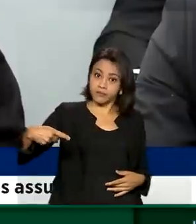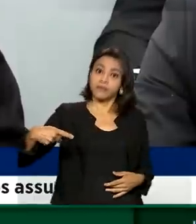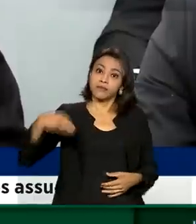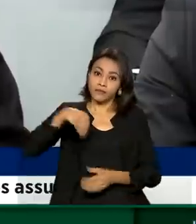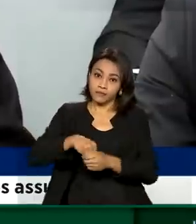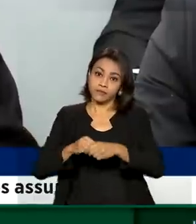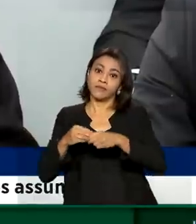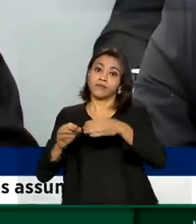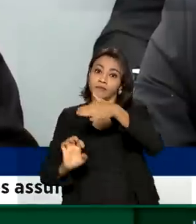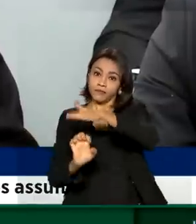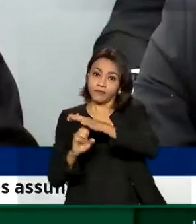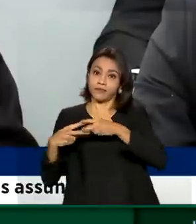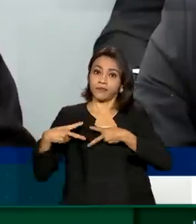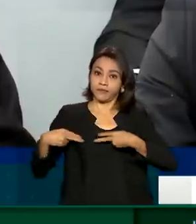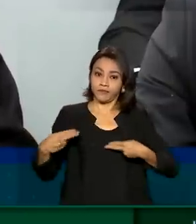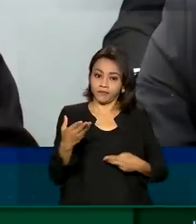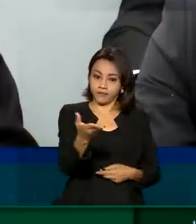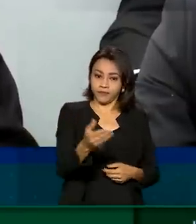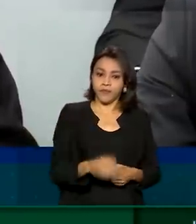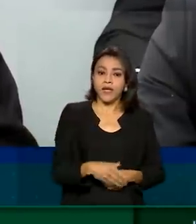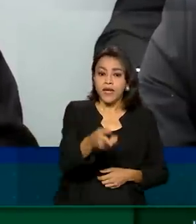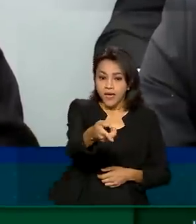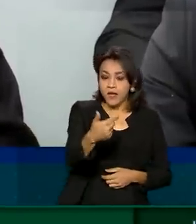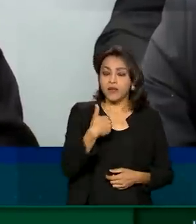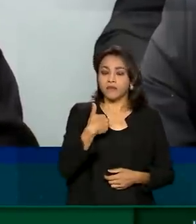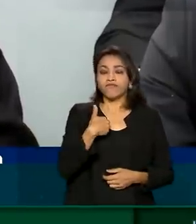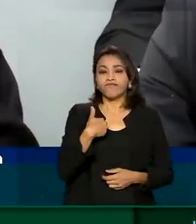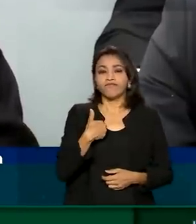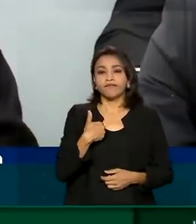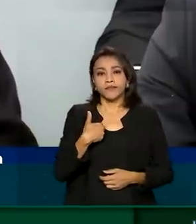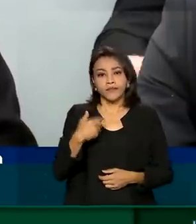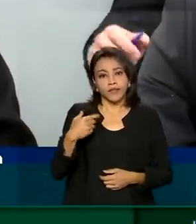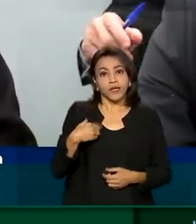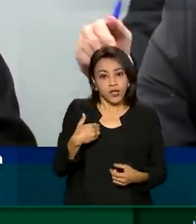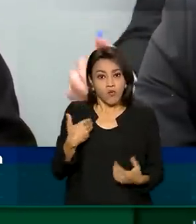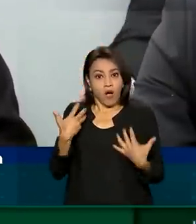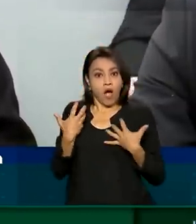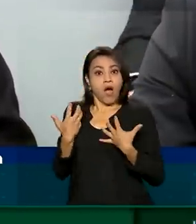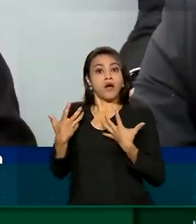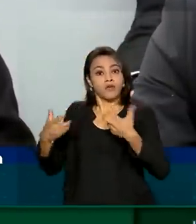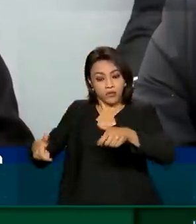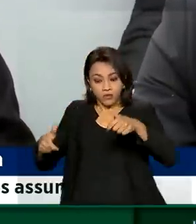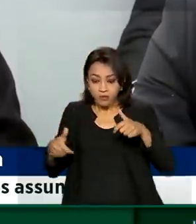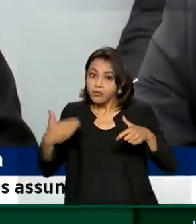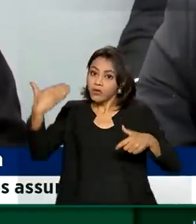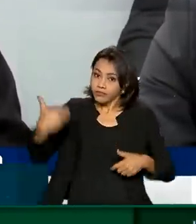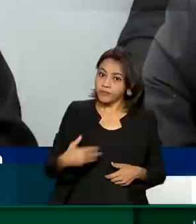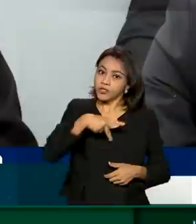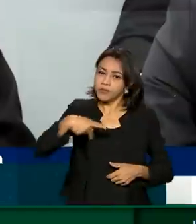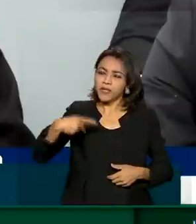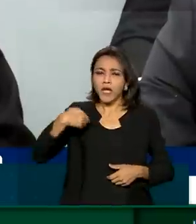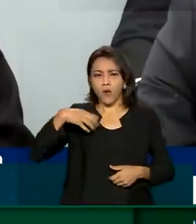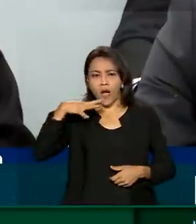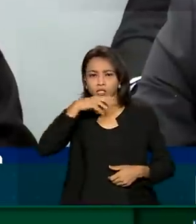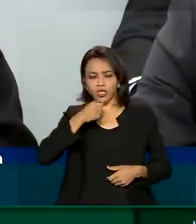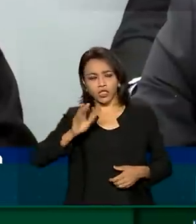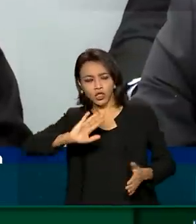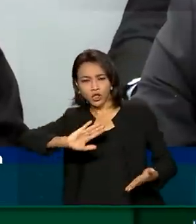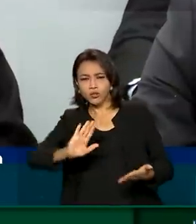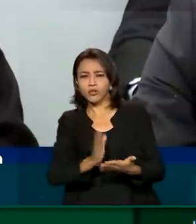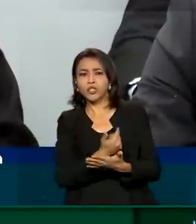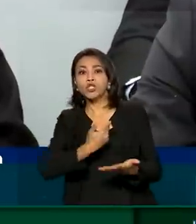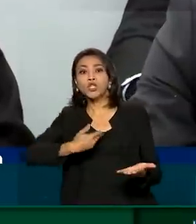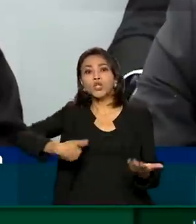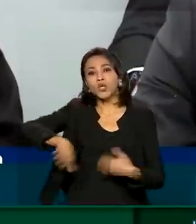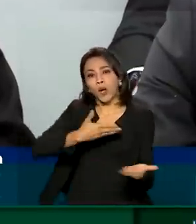são logo eu assumi com o ministro eu achei por bem promover uma troca na empresa